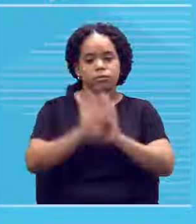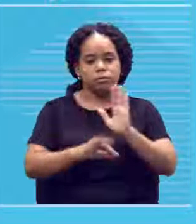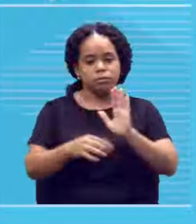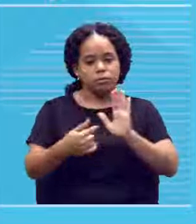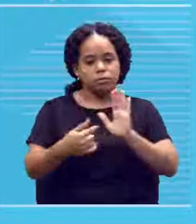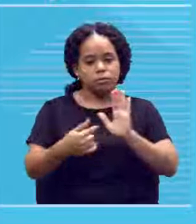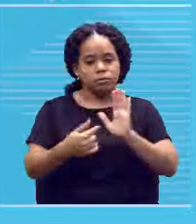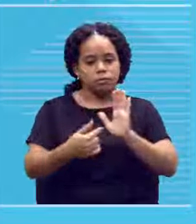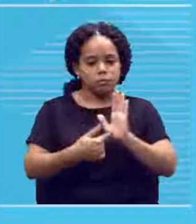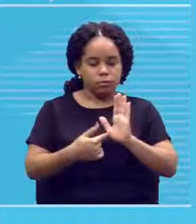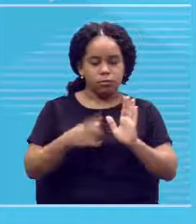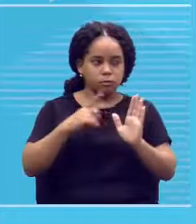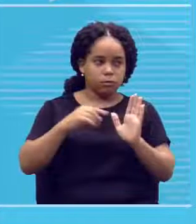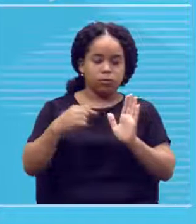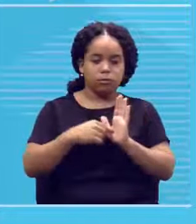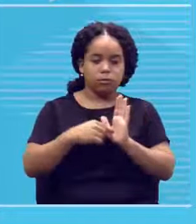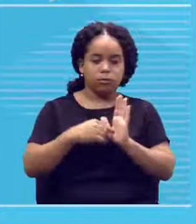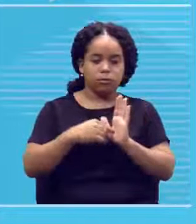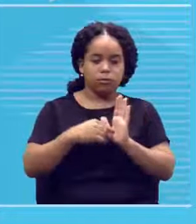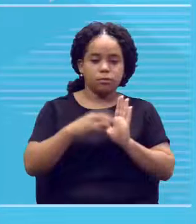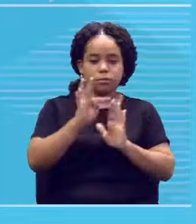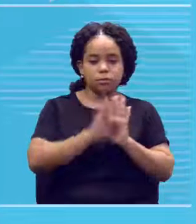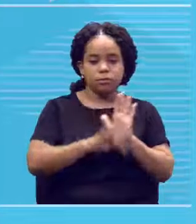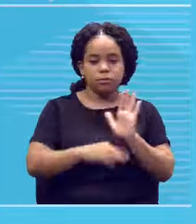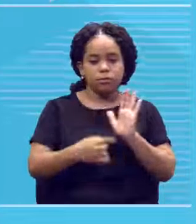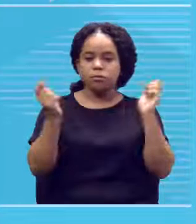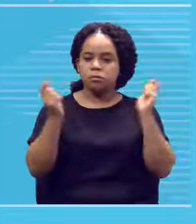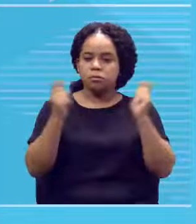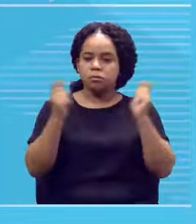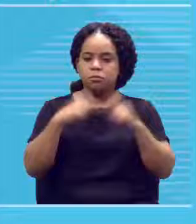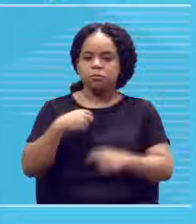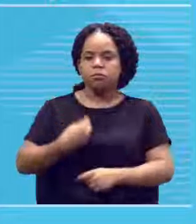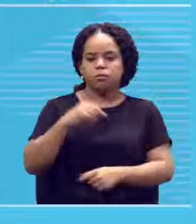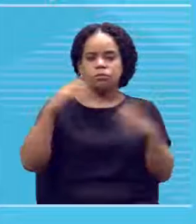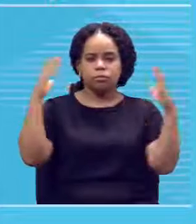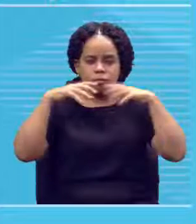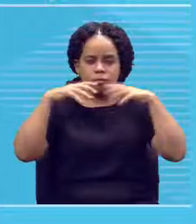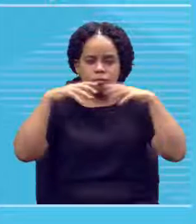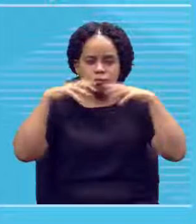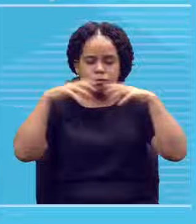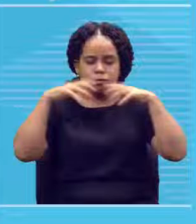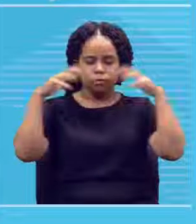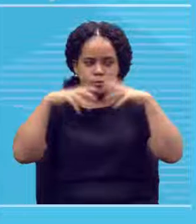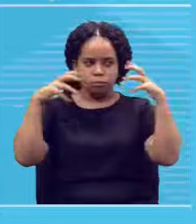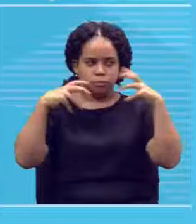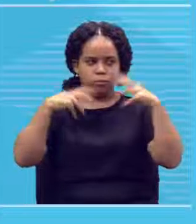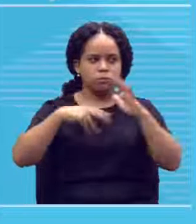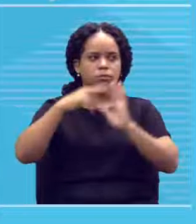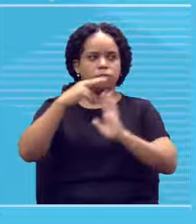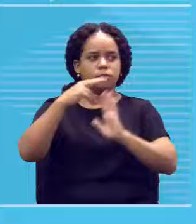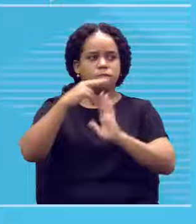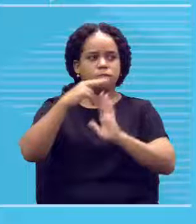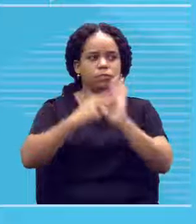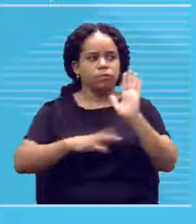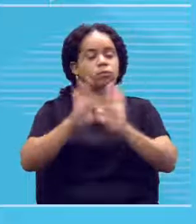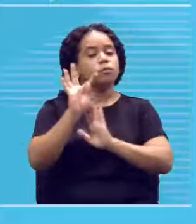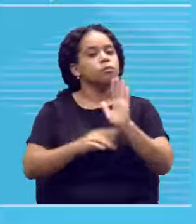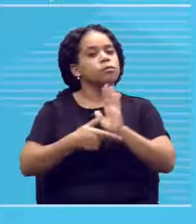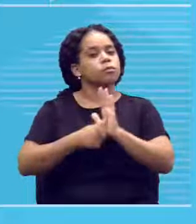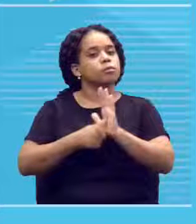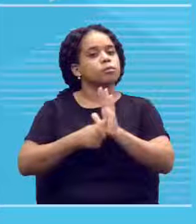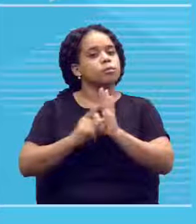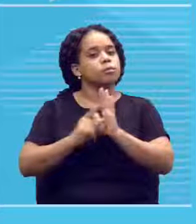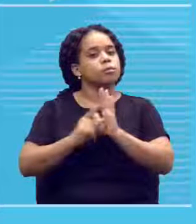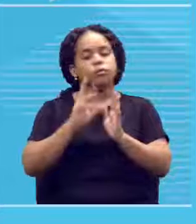outro texto poderíamos viver sem chuva Oi Leia o texto as resolver as questões